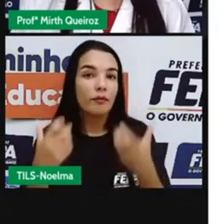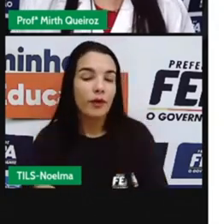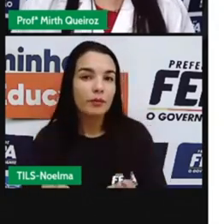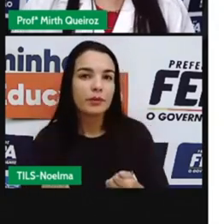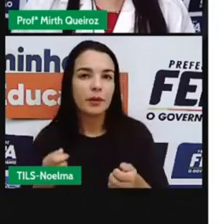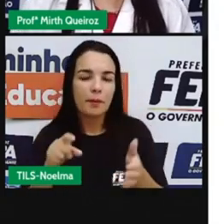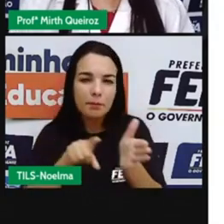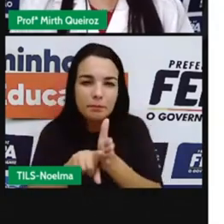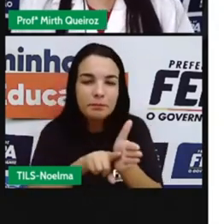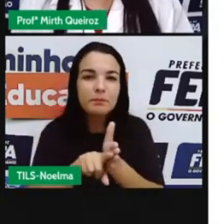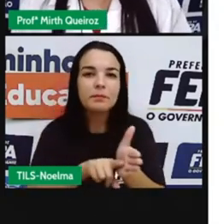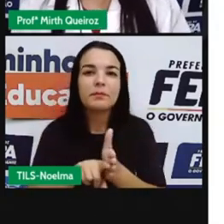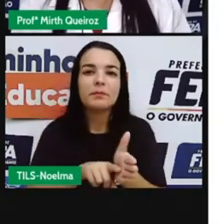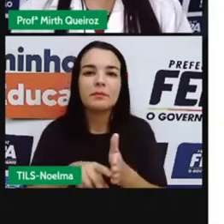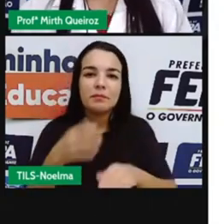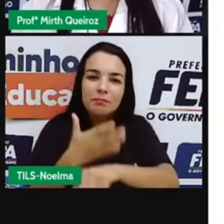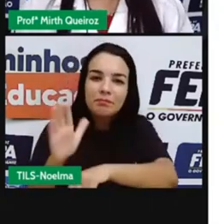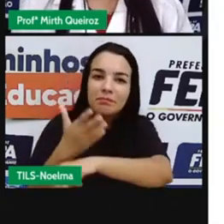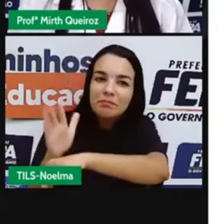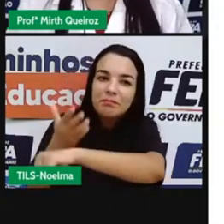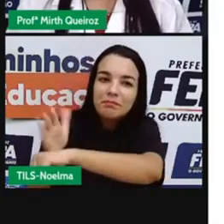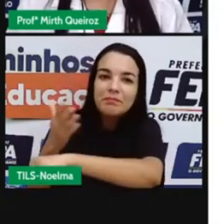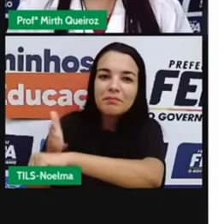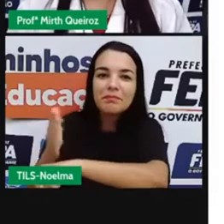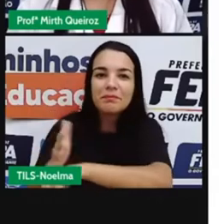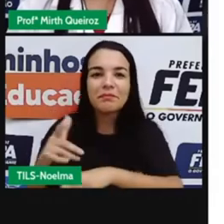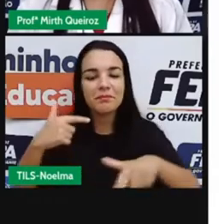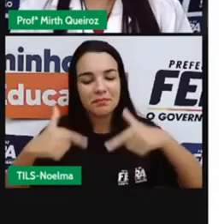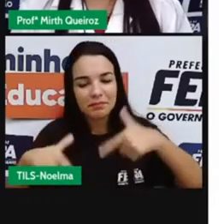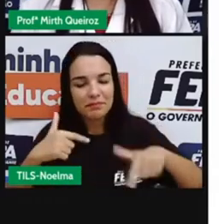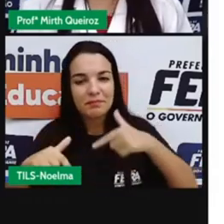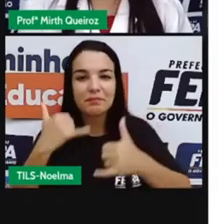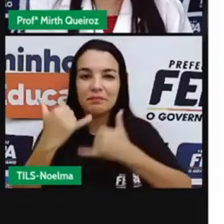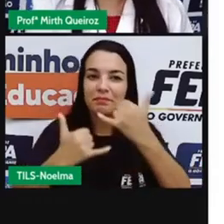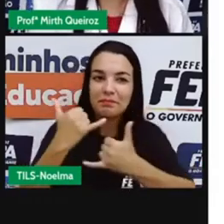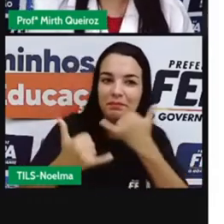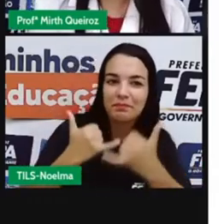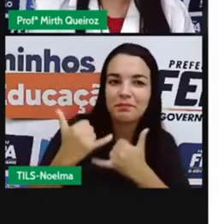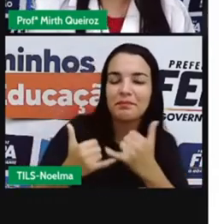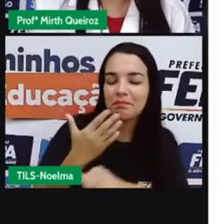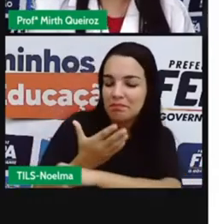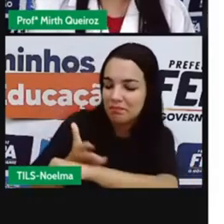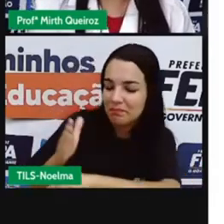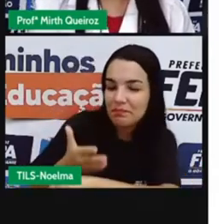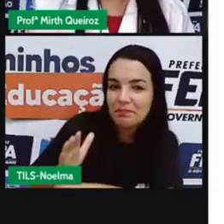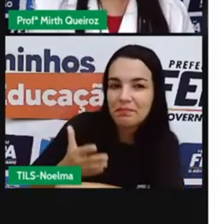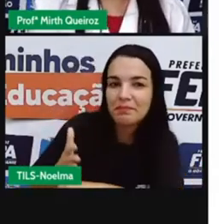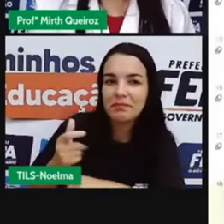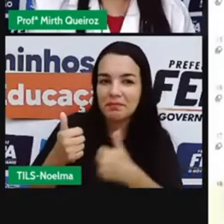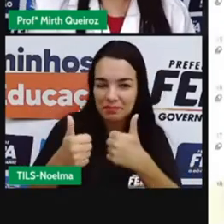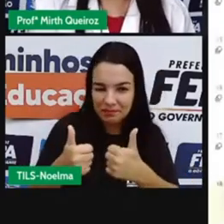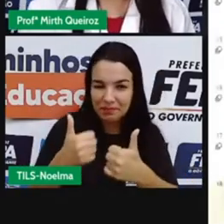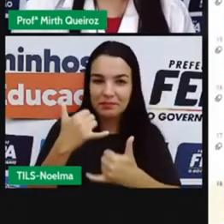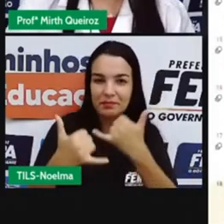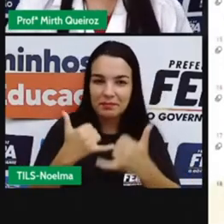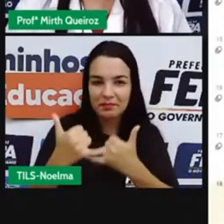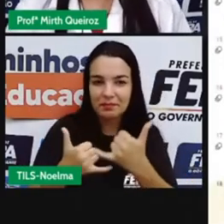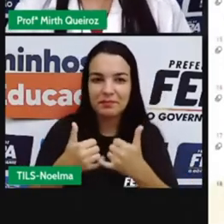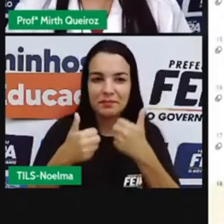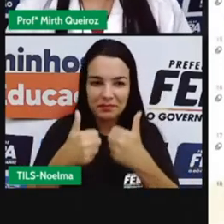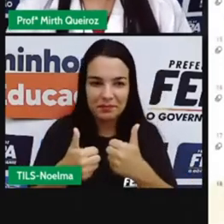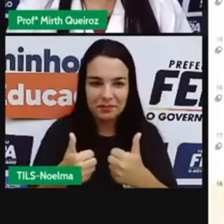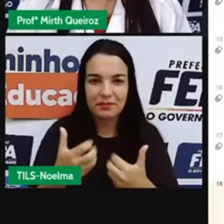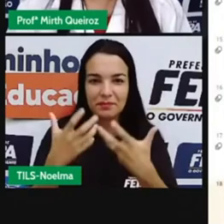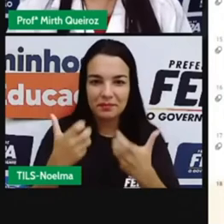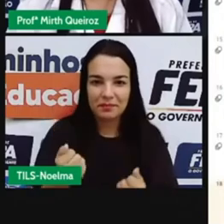E agora, para finalizar, nós vamos aí treinar um pouquinho através de um